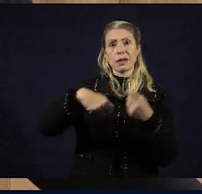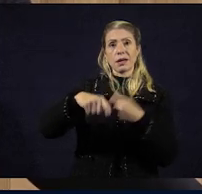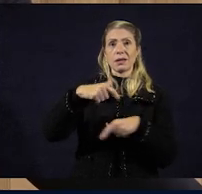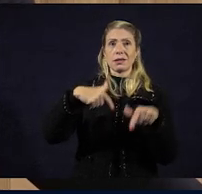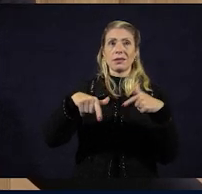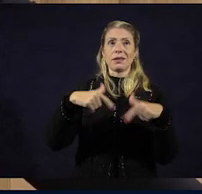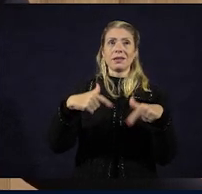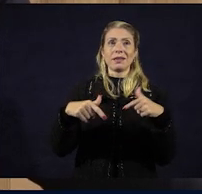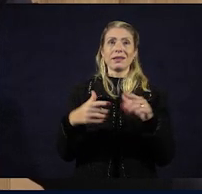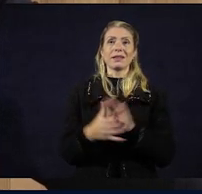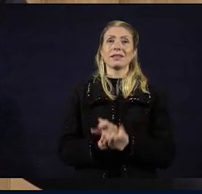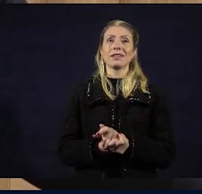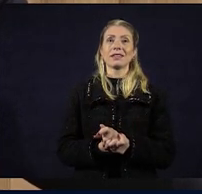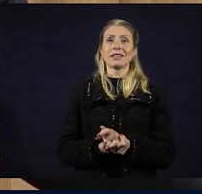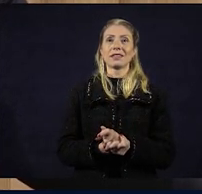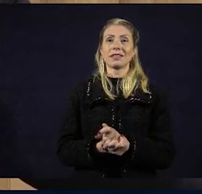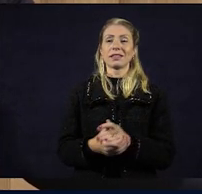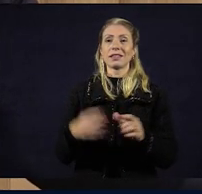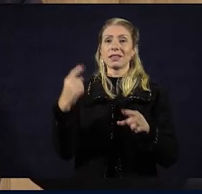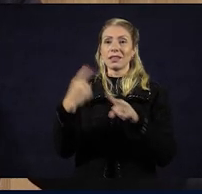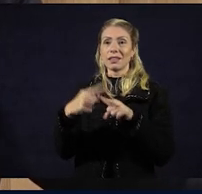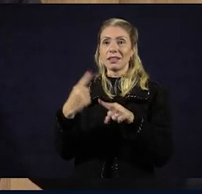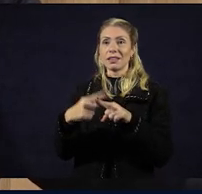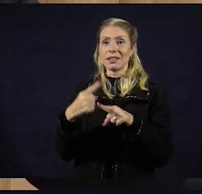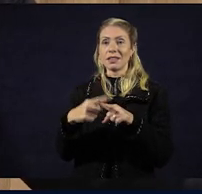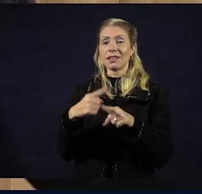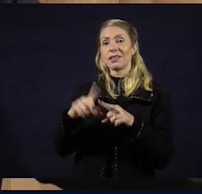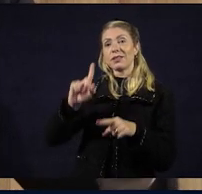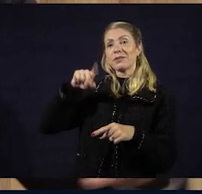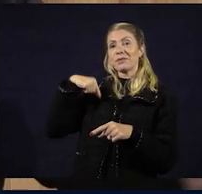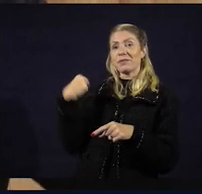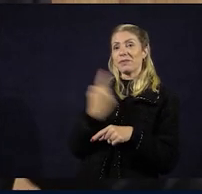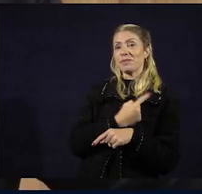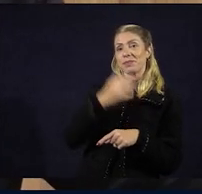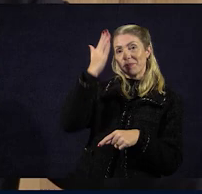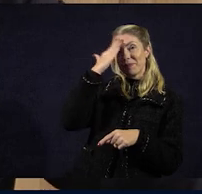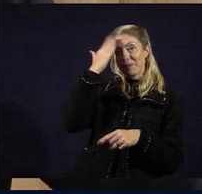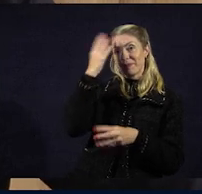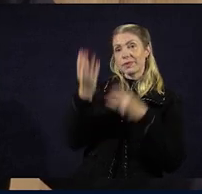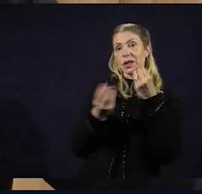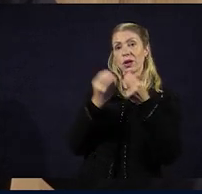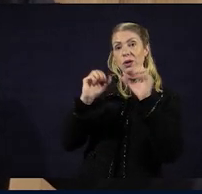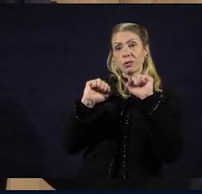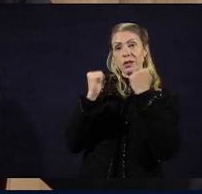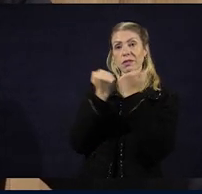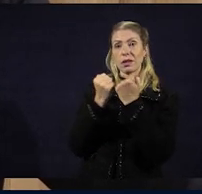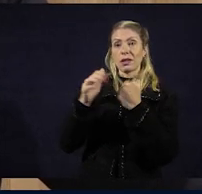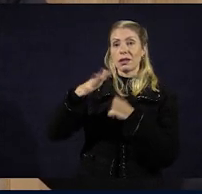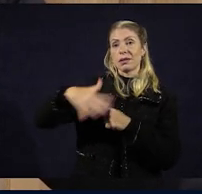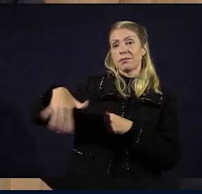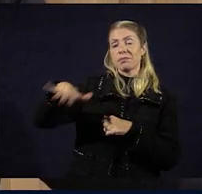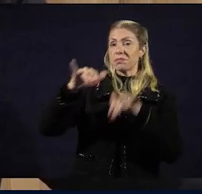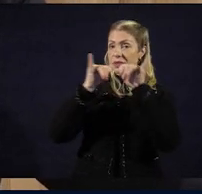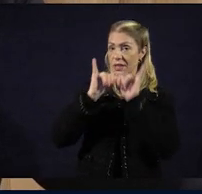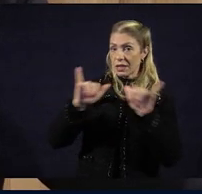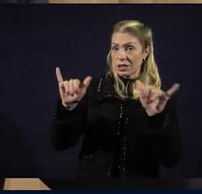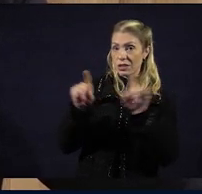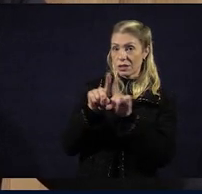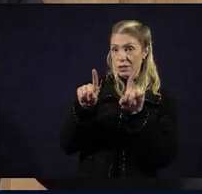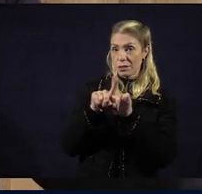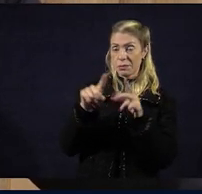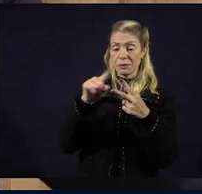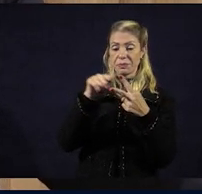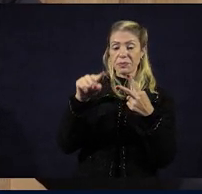e também defendeu o modelo de negócio da empresa que era um pouco diferente do setor energético e aí